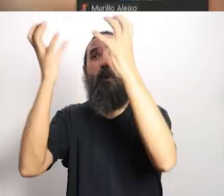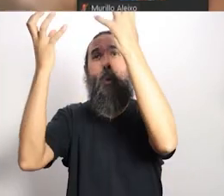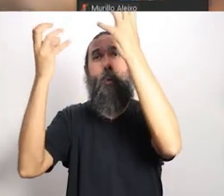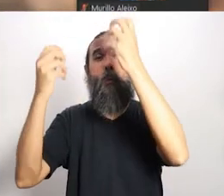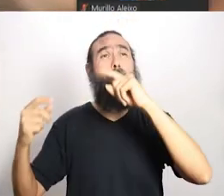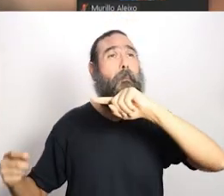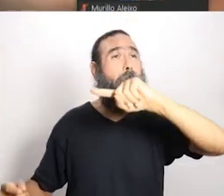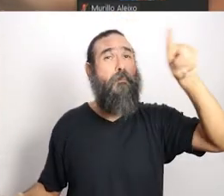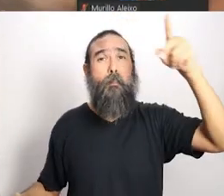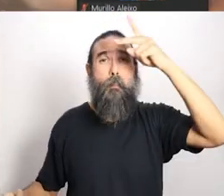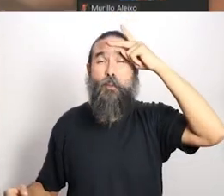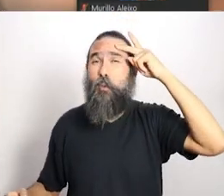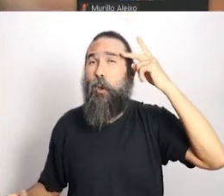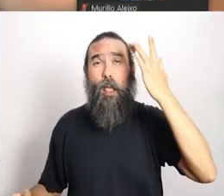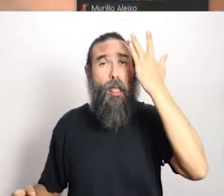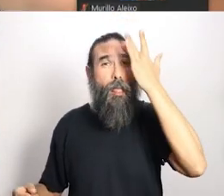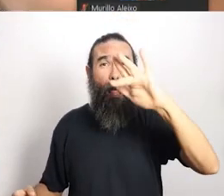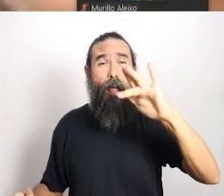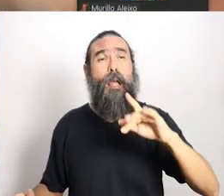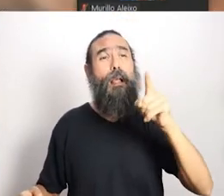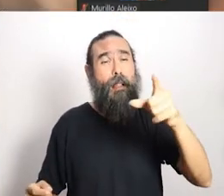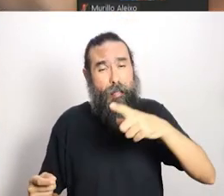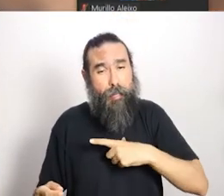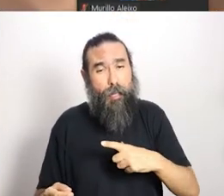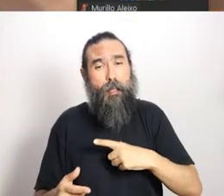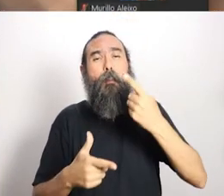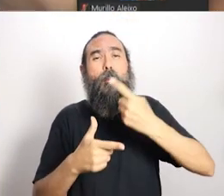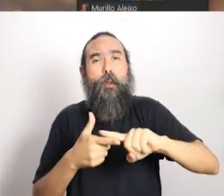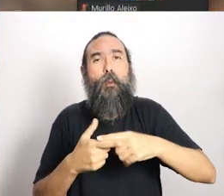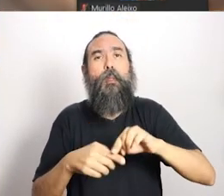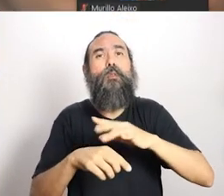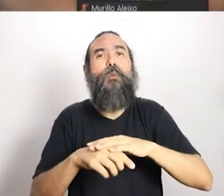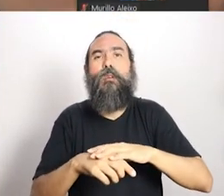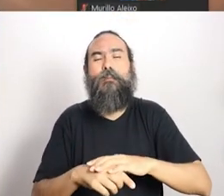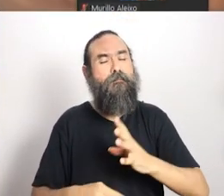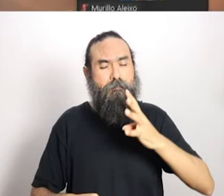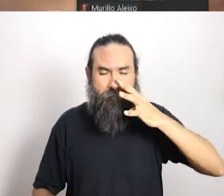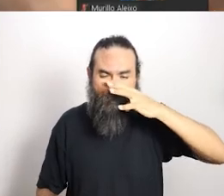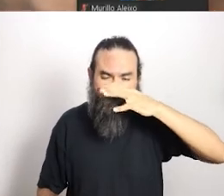Quem o via não imaginava o que ele enfrentava, porque o propósito,